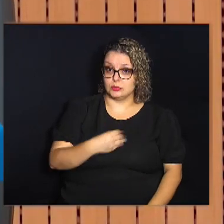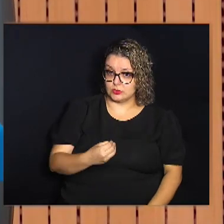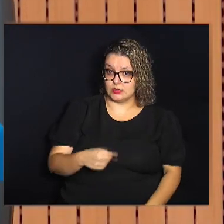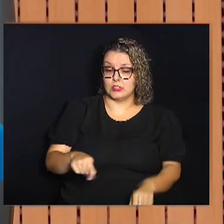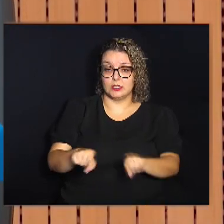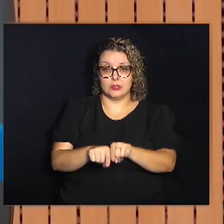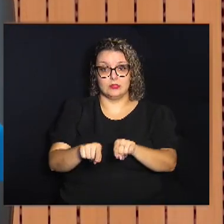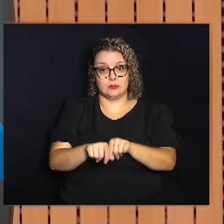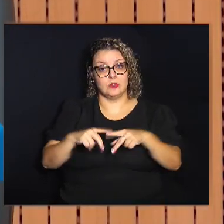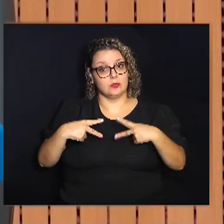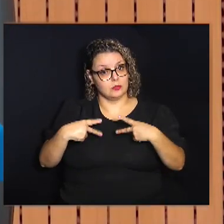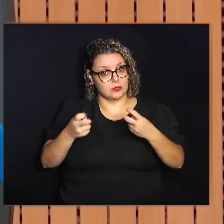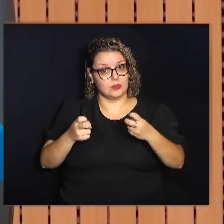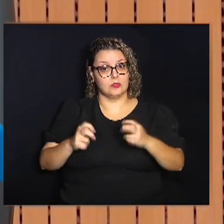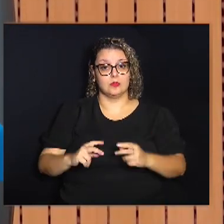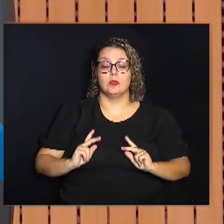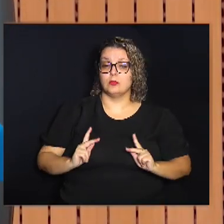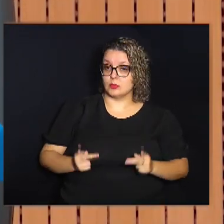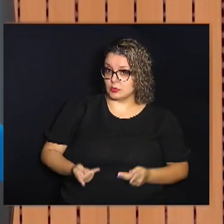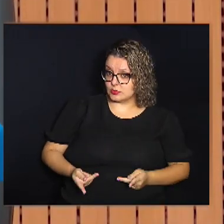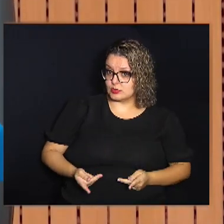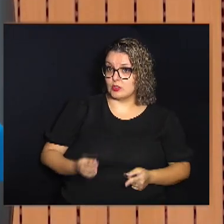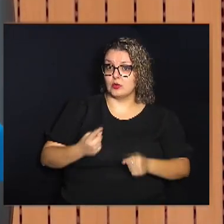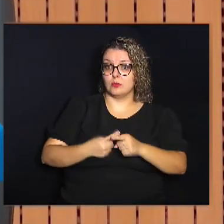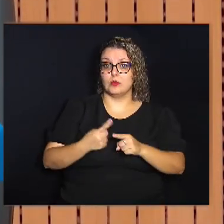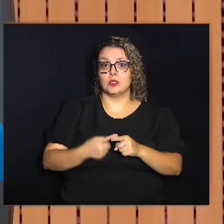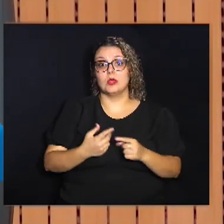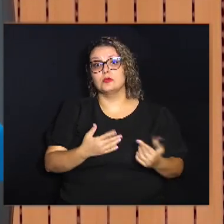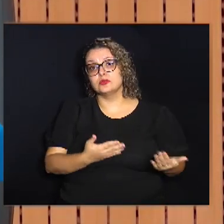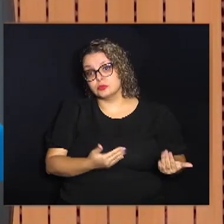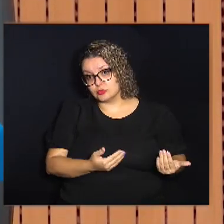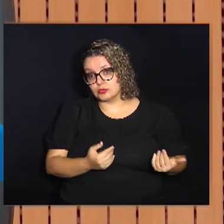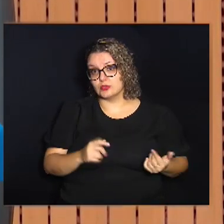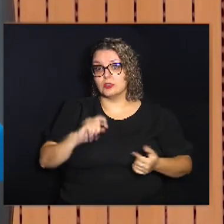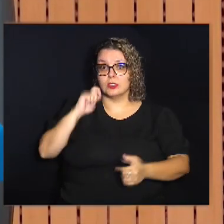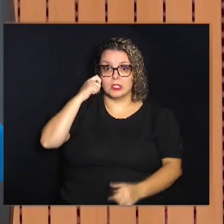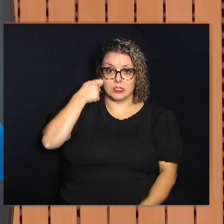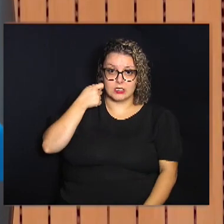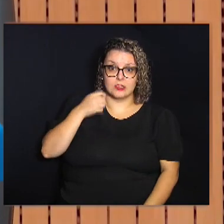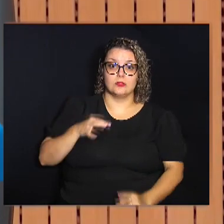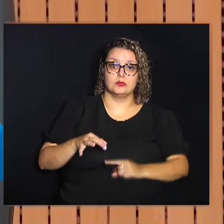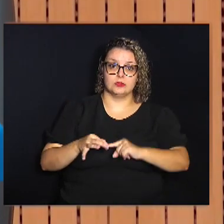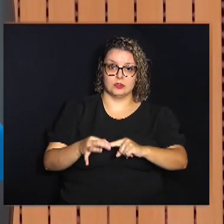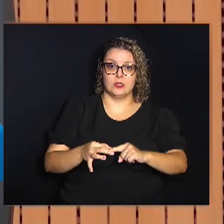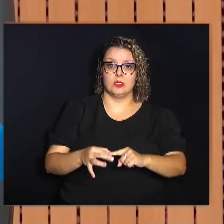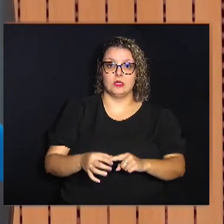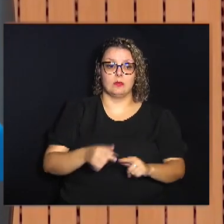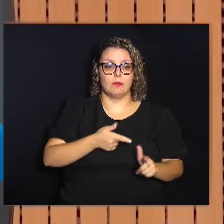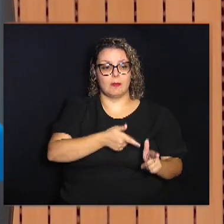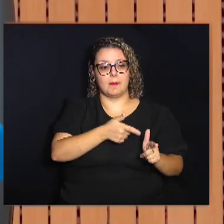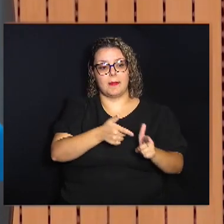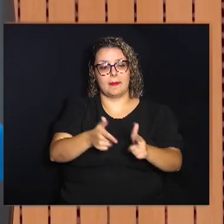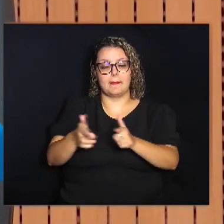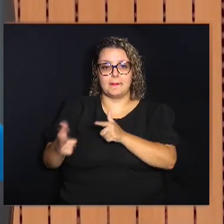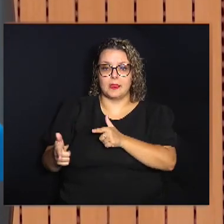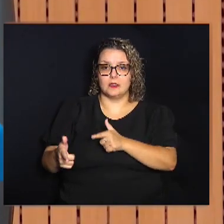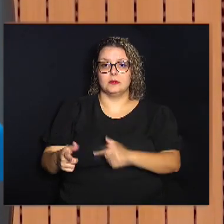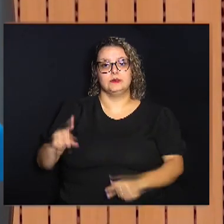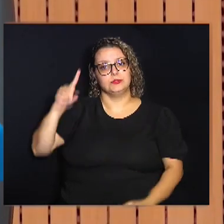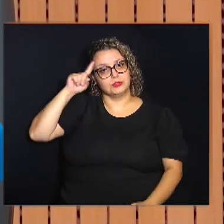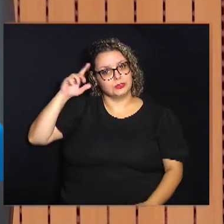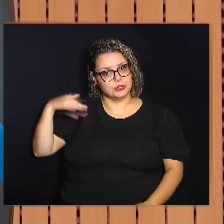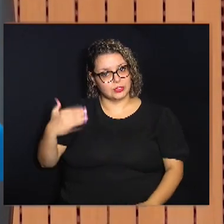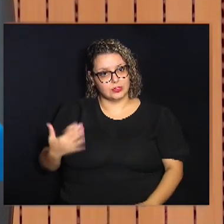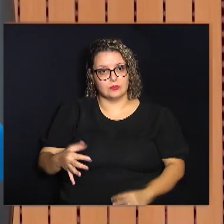sejam reconhecidos como seres humanos. Porque são jovens negros da periferia que são assassinados diariamente e são as mães